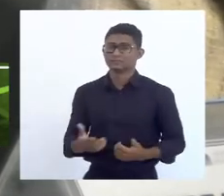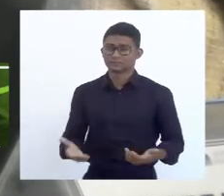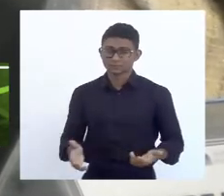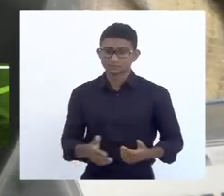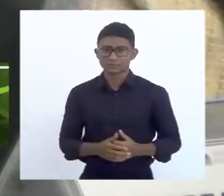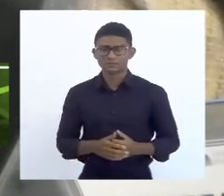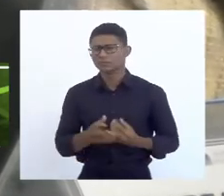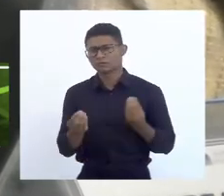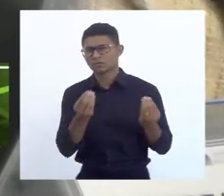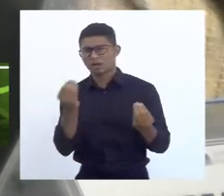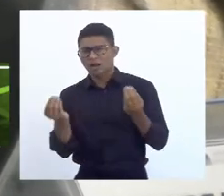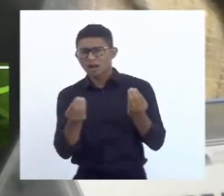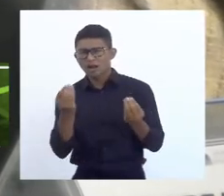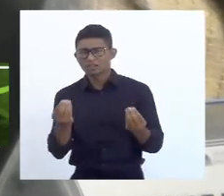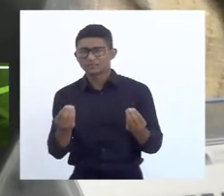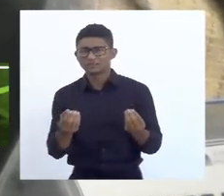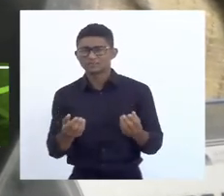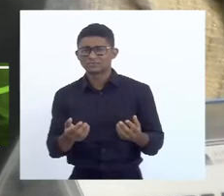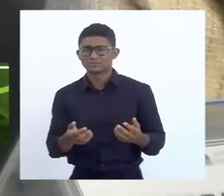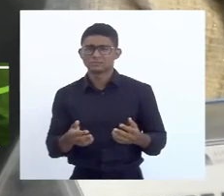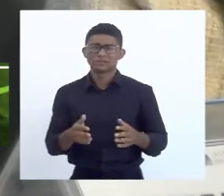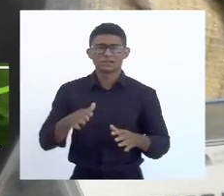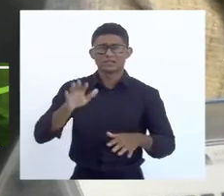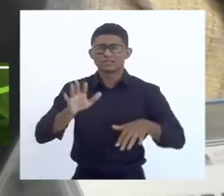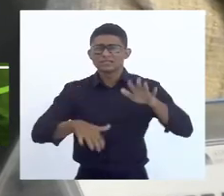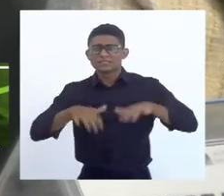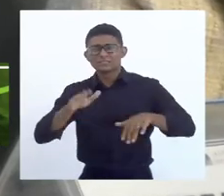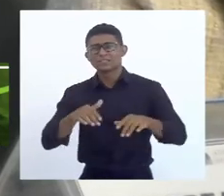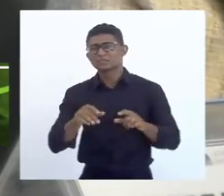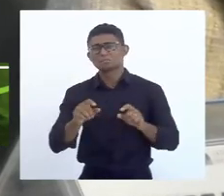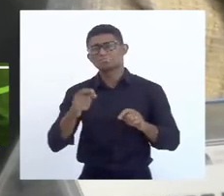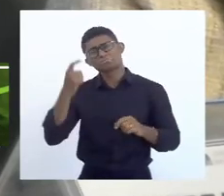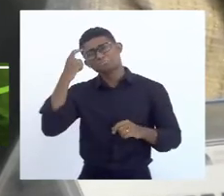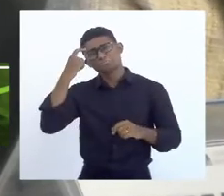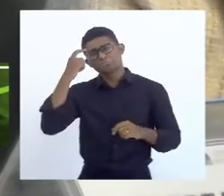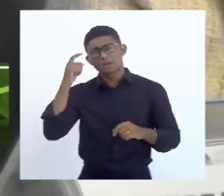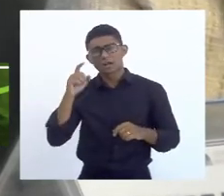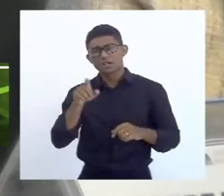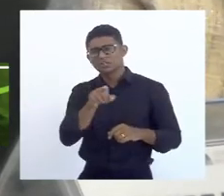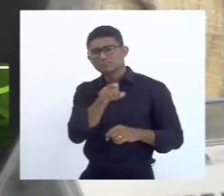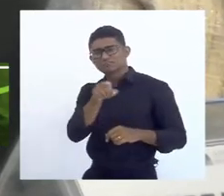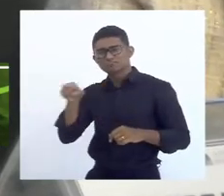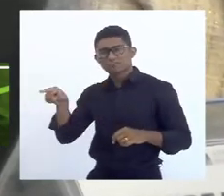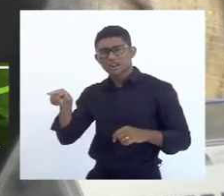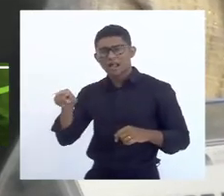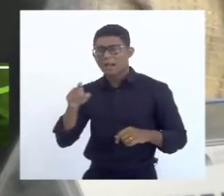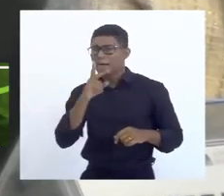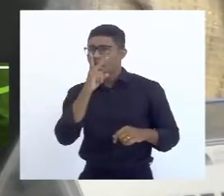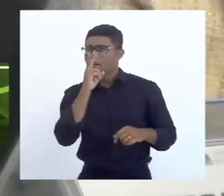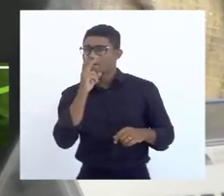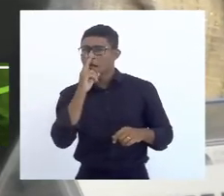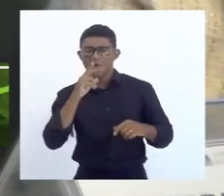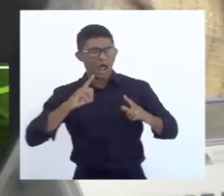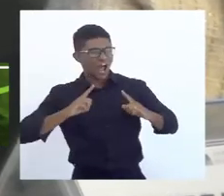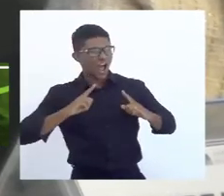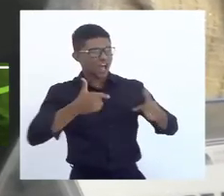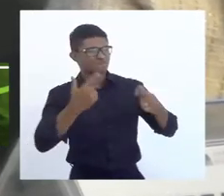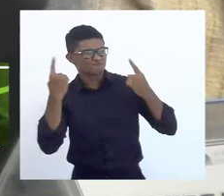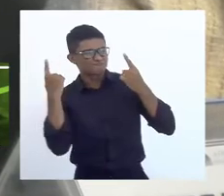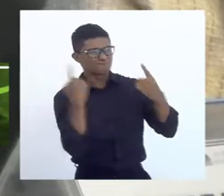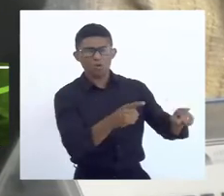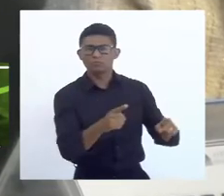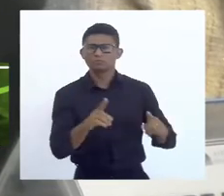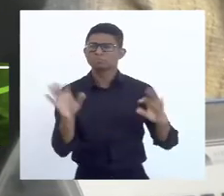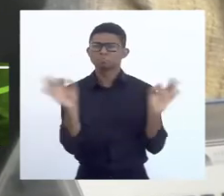meio de práticas que não necessariamente vão parecer, a princípio,